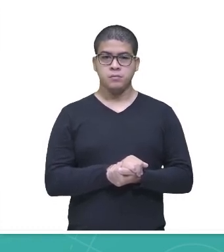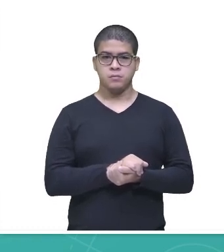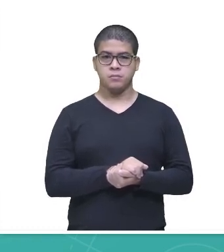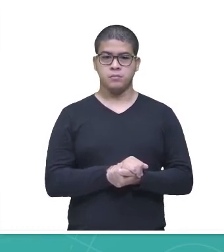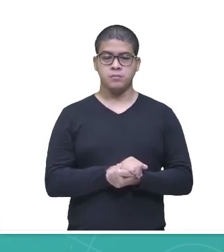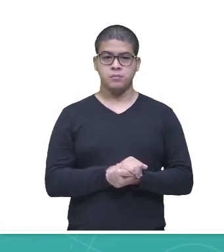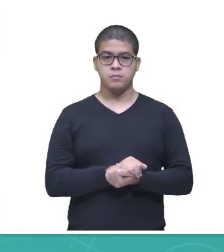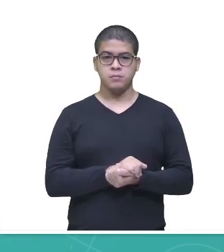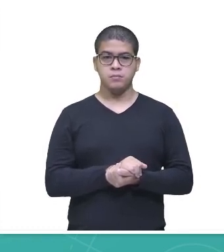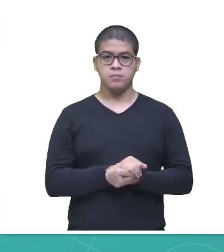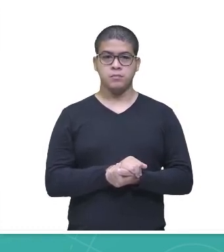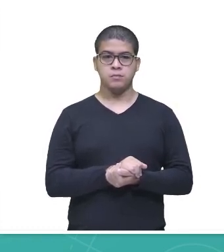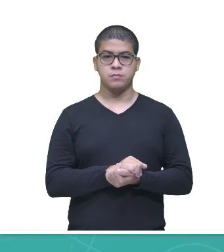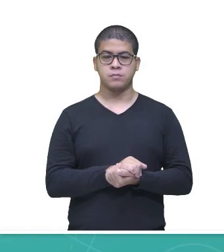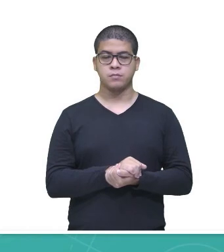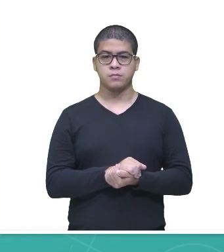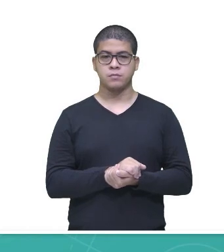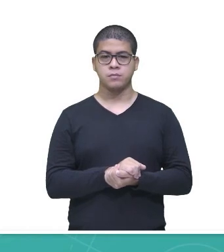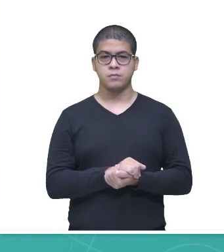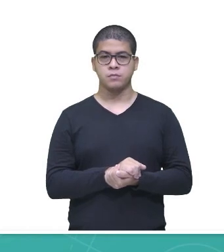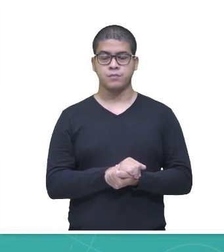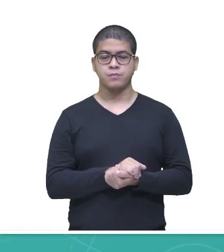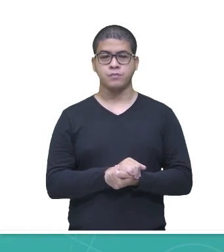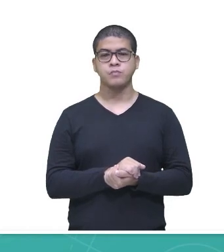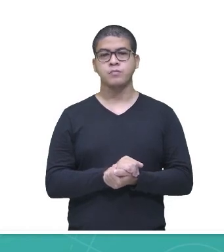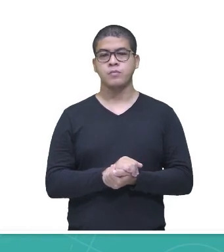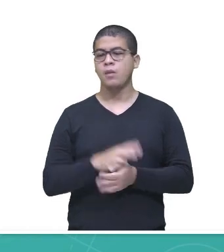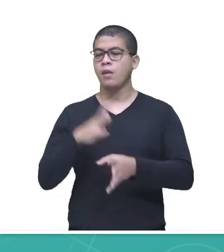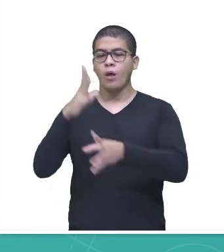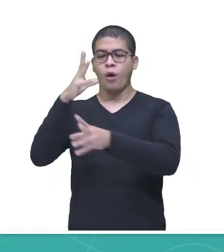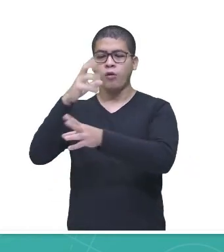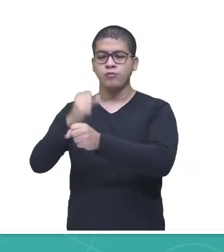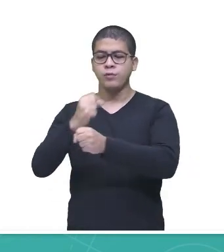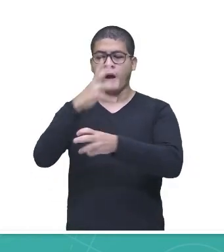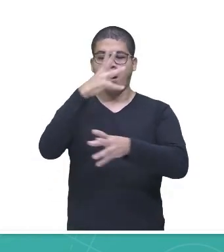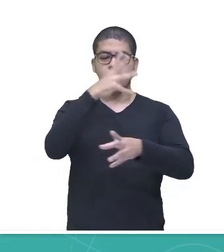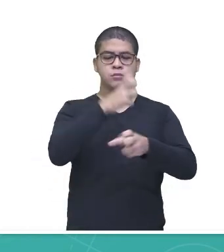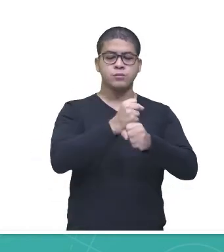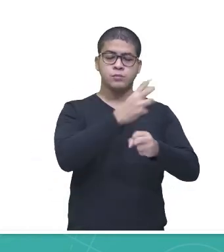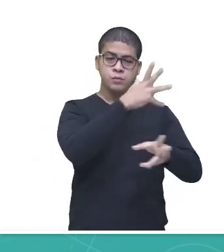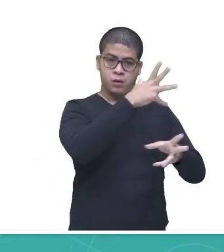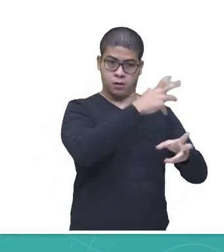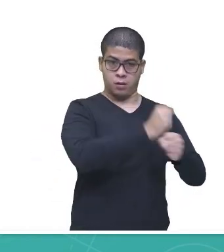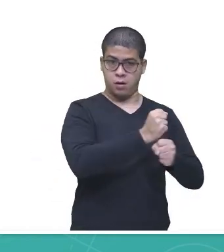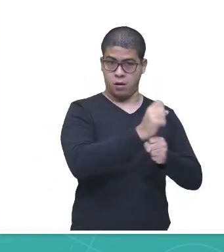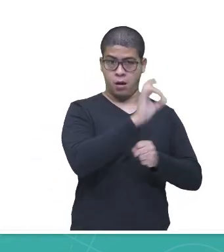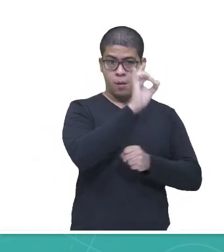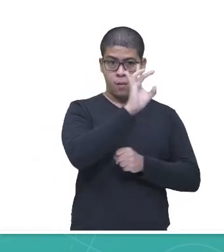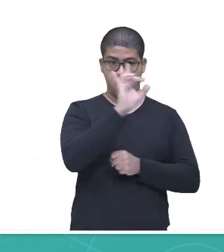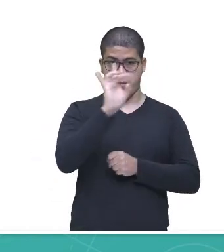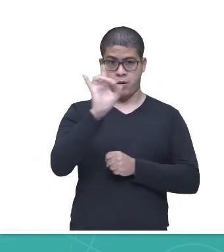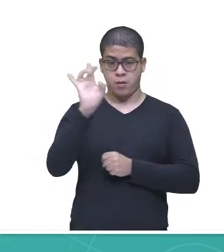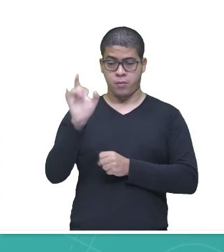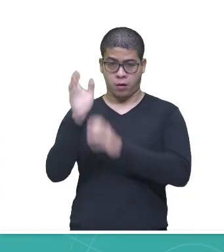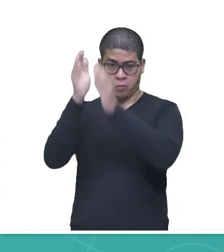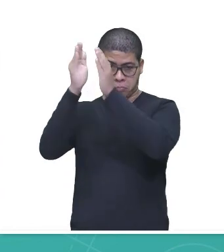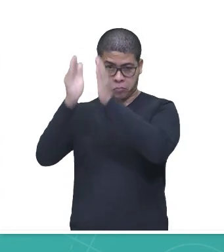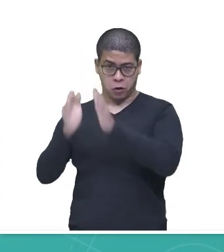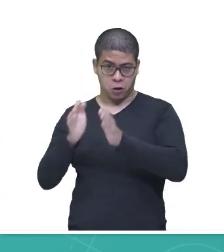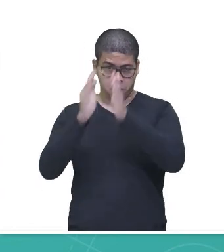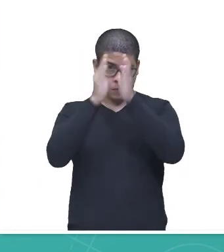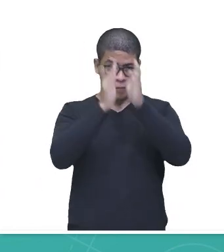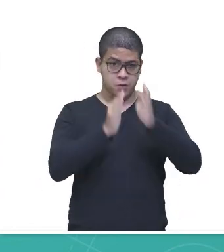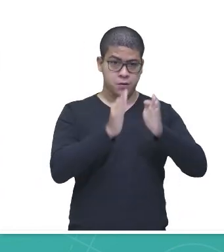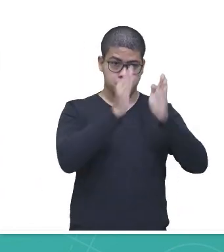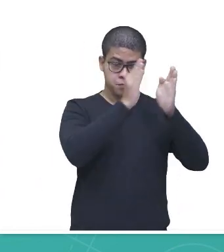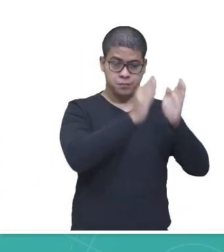somamos 37 minutos com 21 minutos. E por último, 79 graus